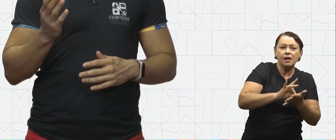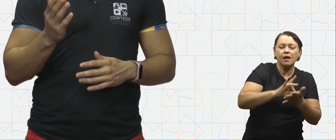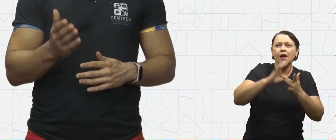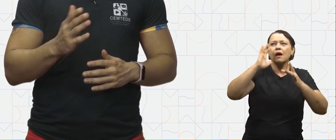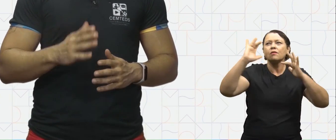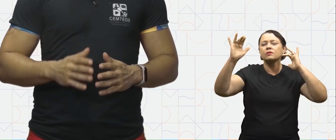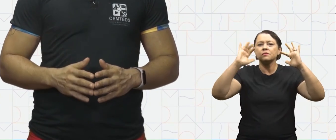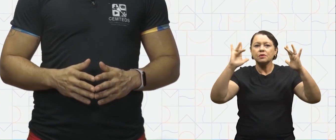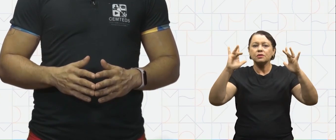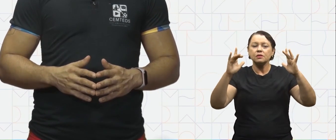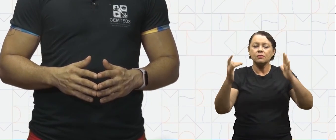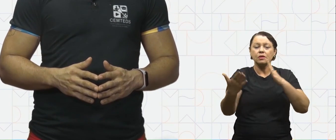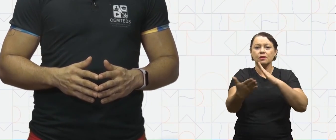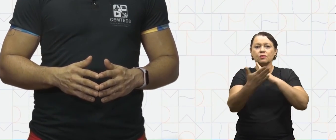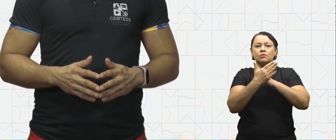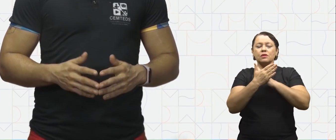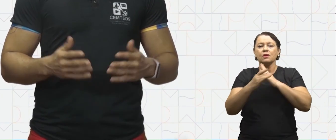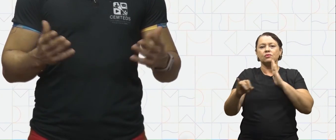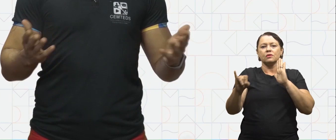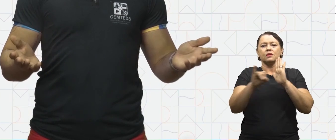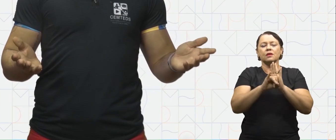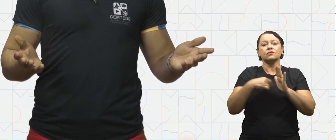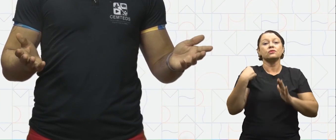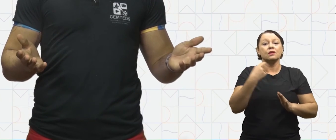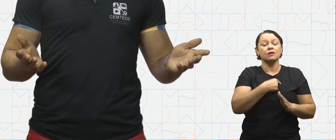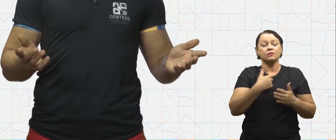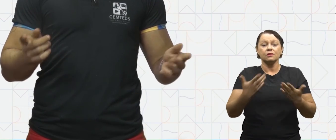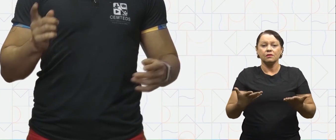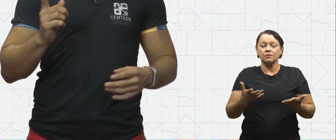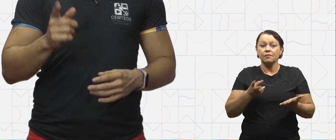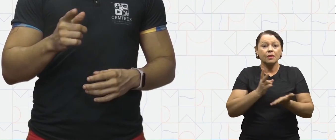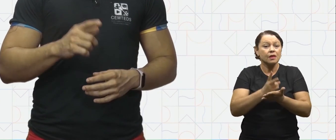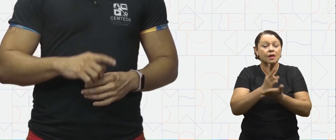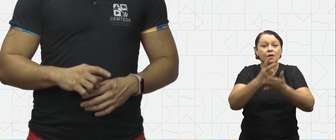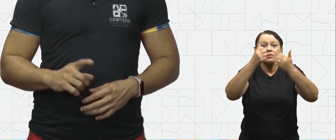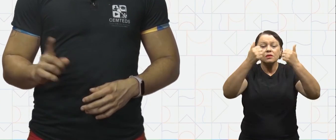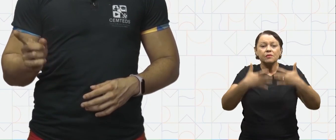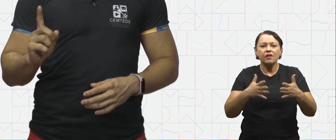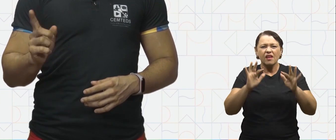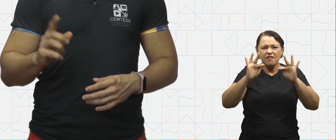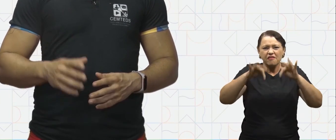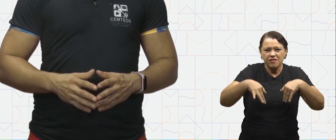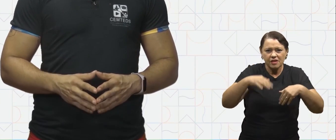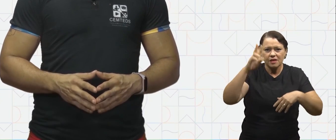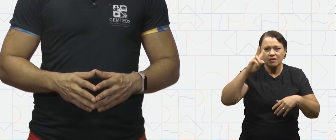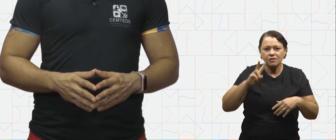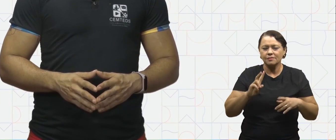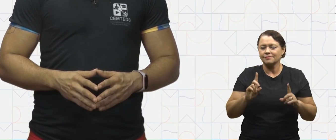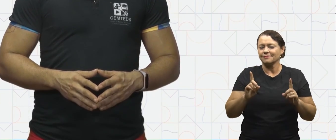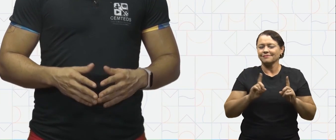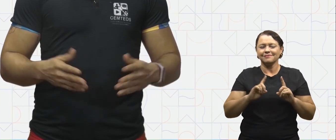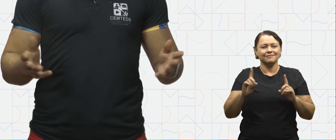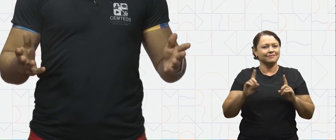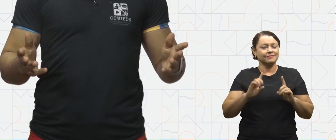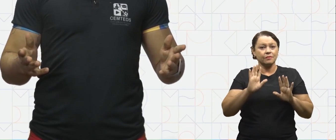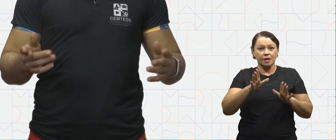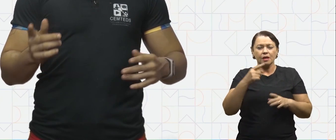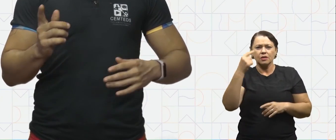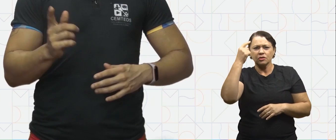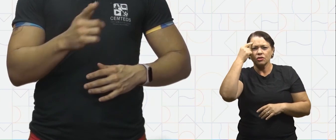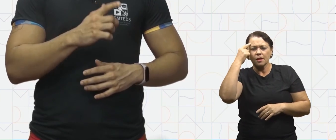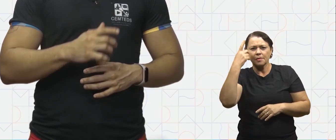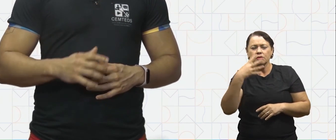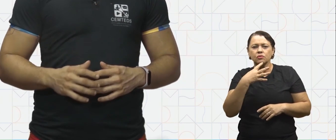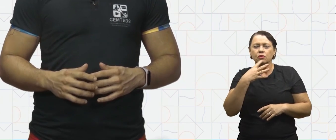contribuem para ser quem somos hoje. E como eu sempre falo, essa história não acaba aqui. Já pensou em